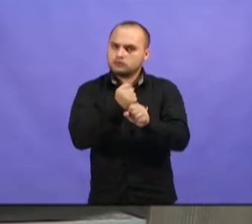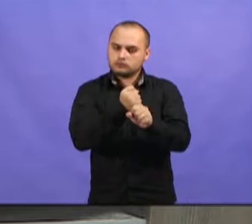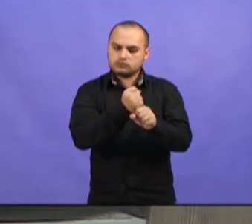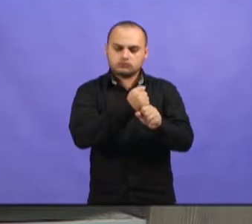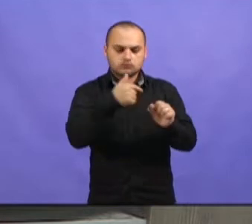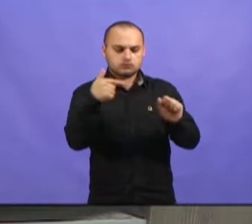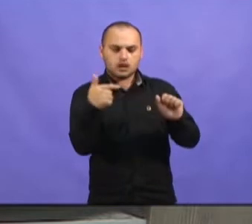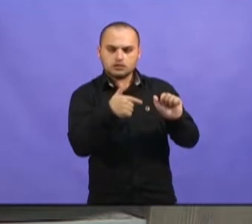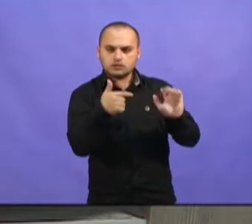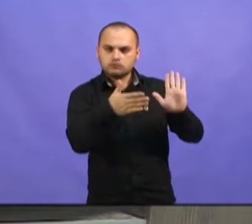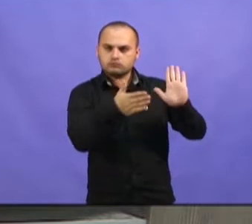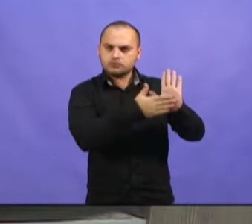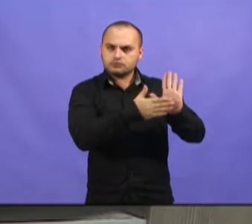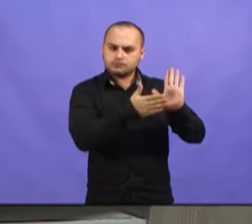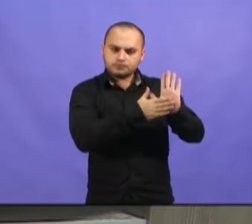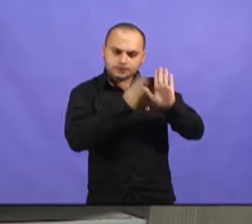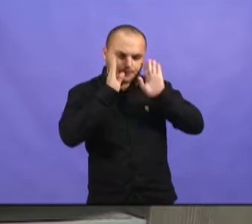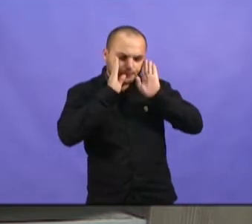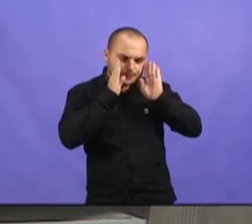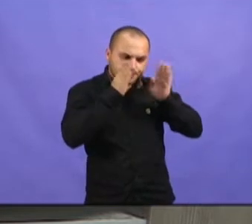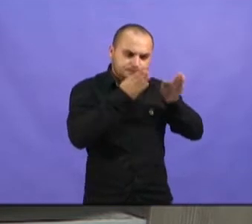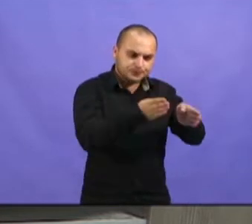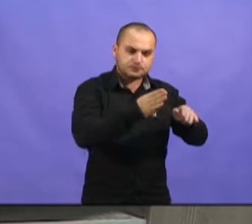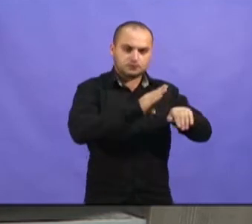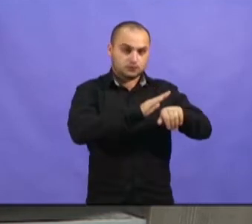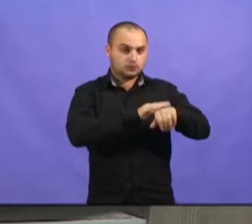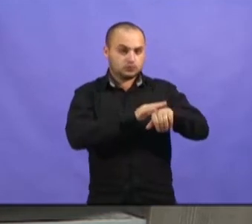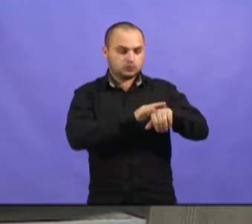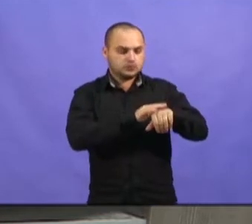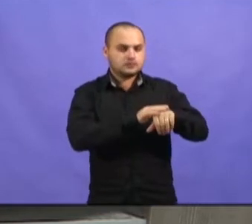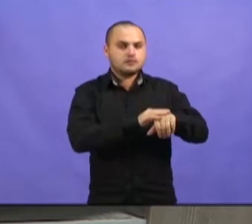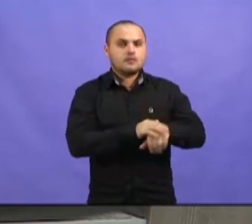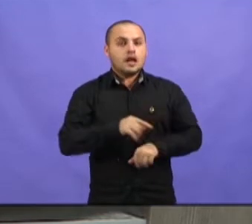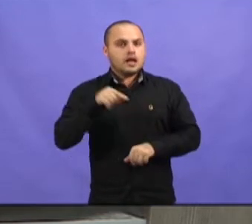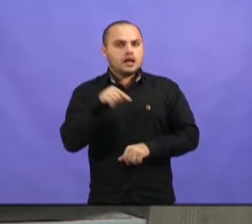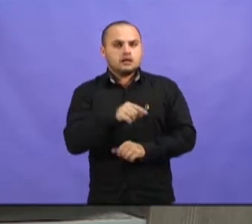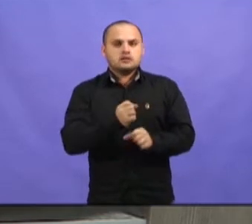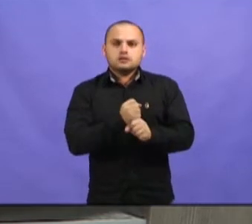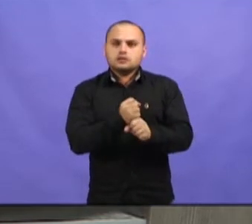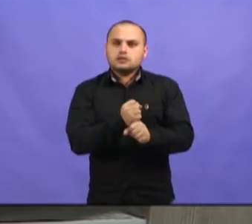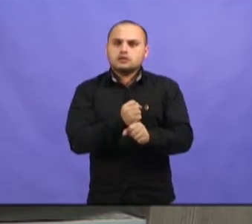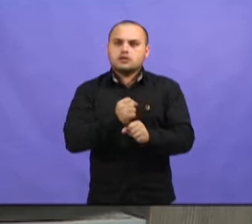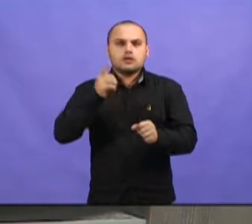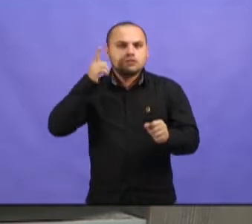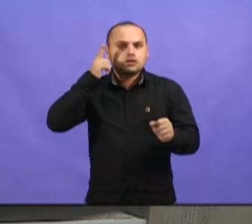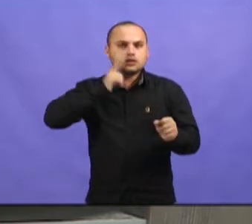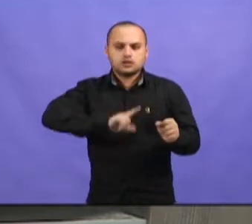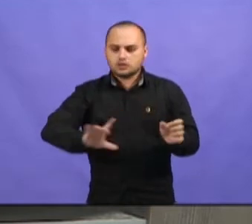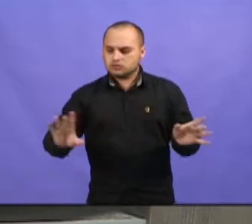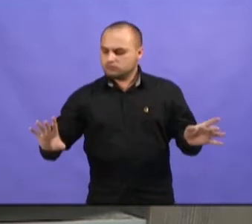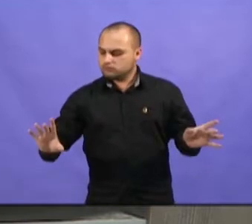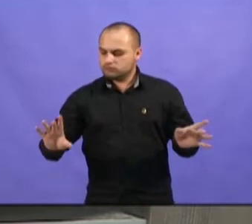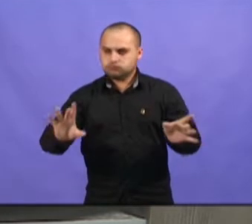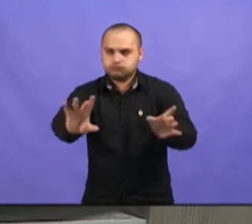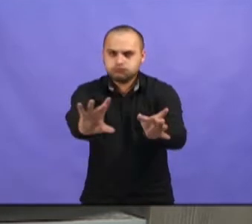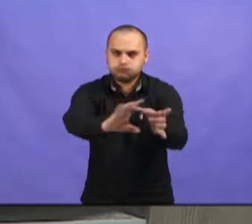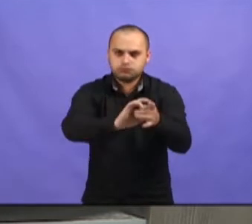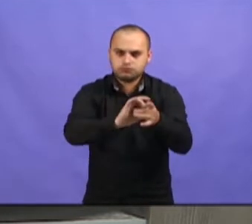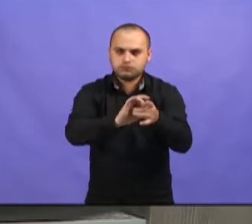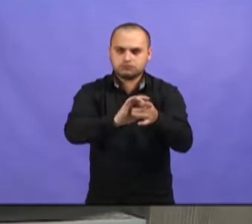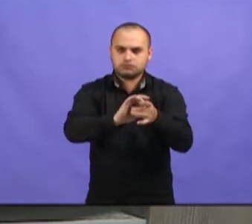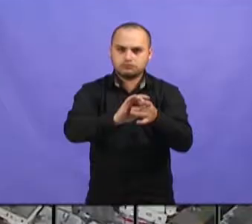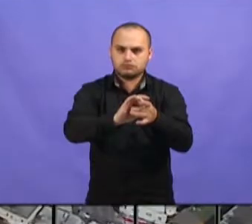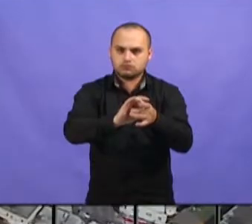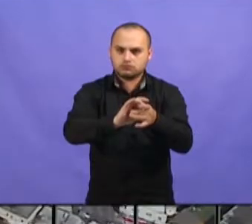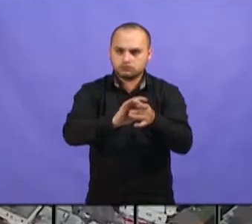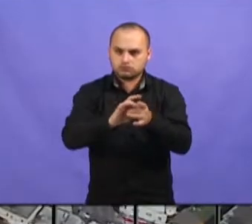atenção e prevenção de doenças, né? Esse ano nós conseguimos unificar, inclusive com a camisa da